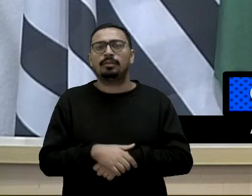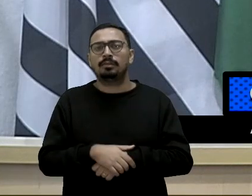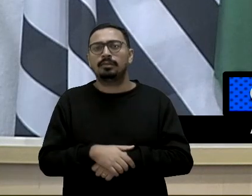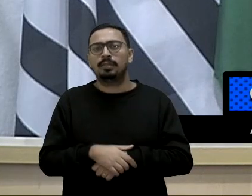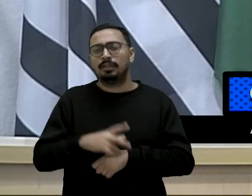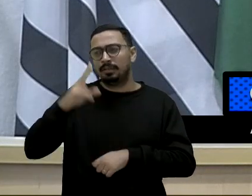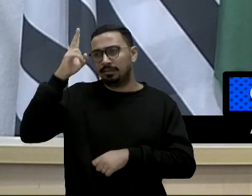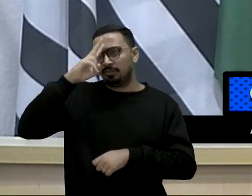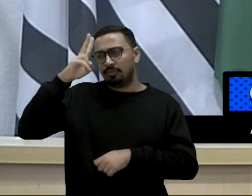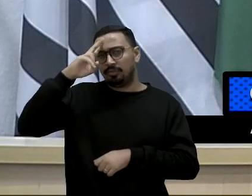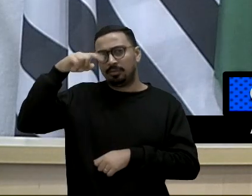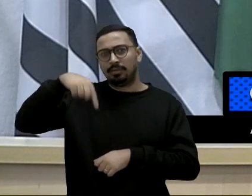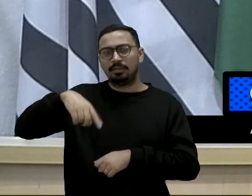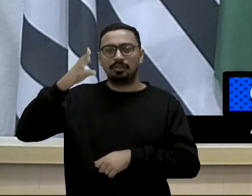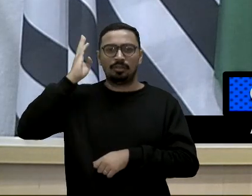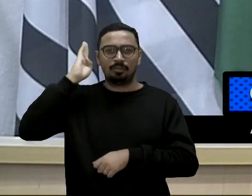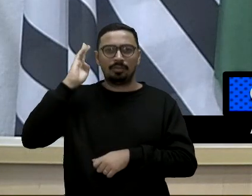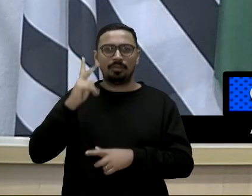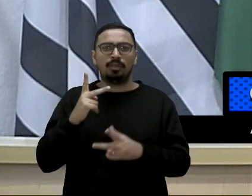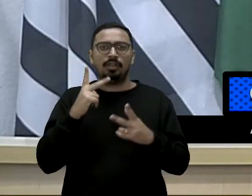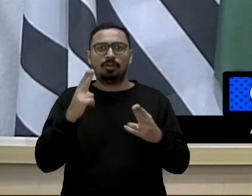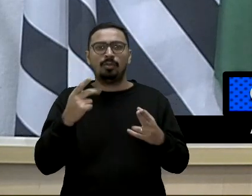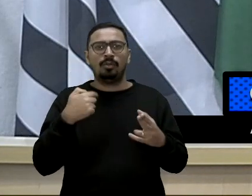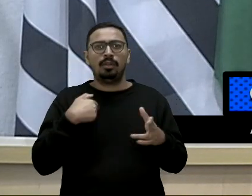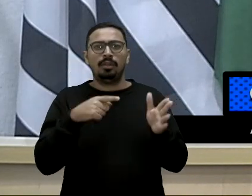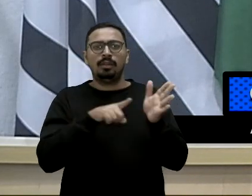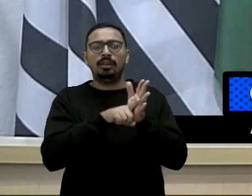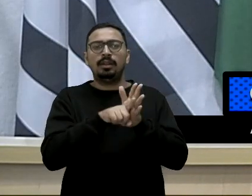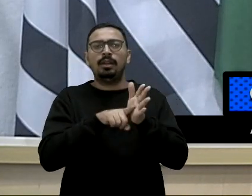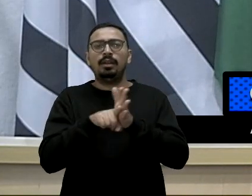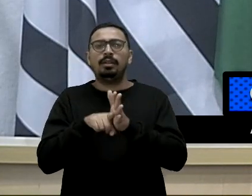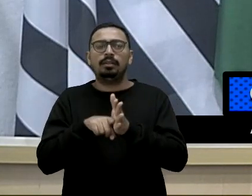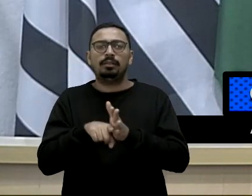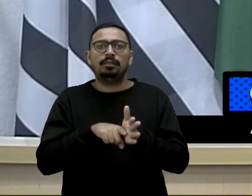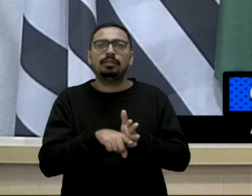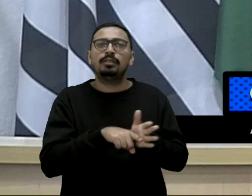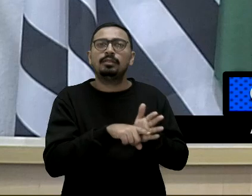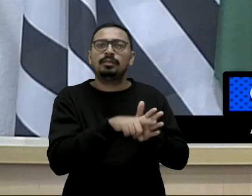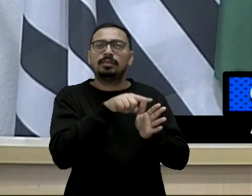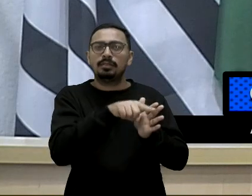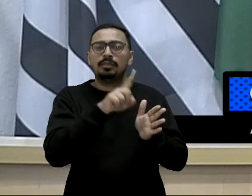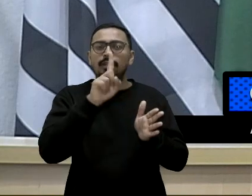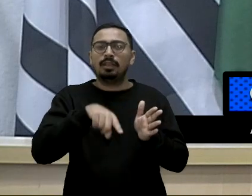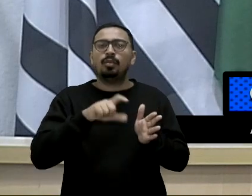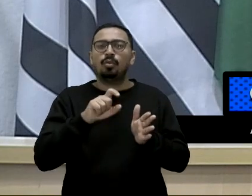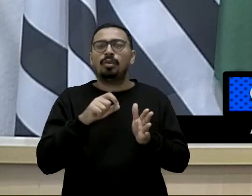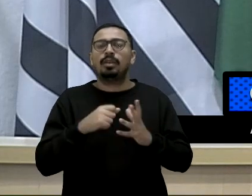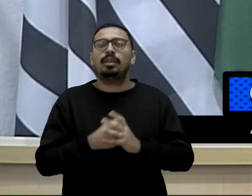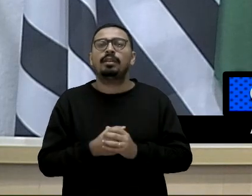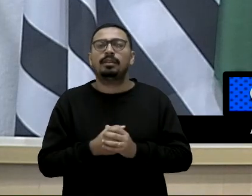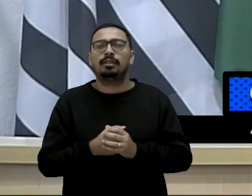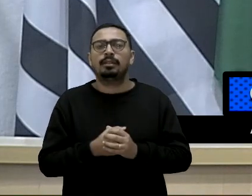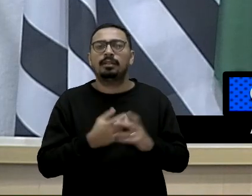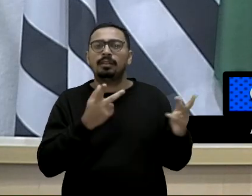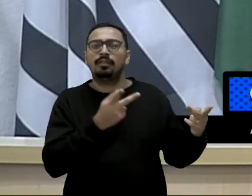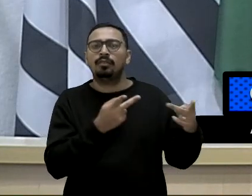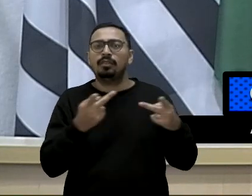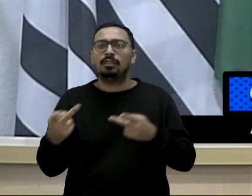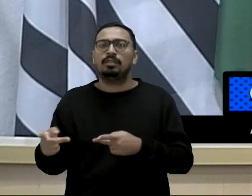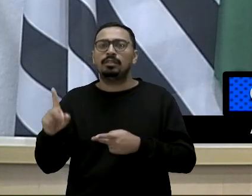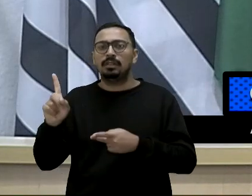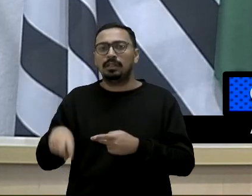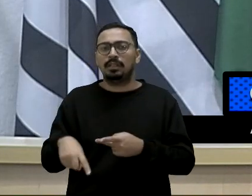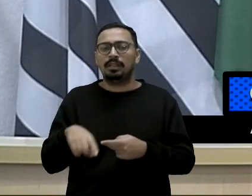na cidade de Taubaté, igual eu faço. Eu levanto o histórico da cidade primeiro. O que que seria? Automaticamente, visitar comunidade